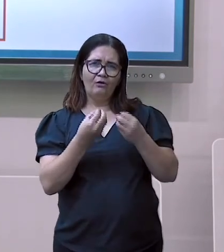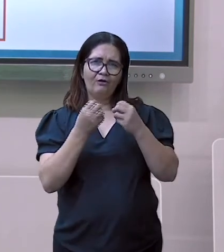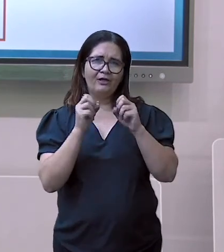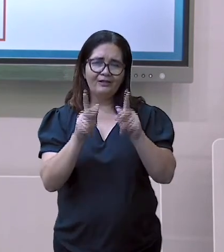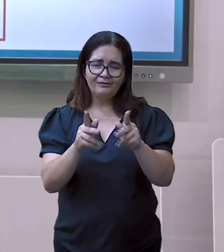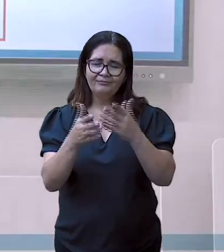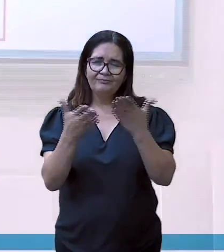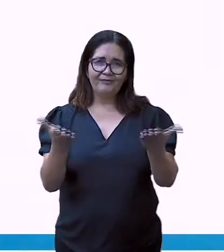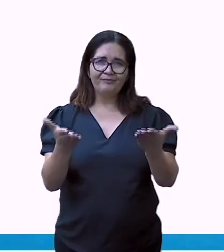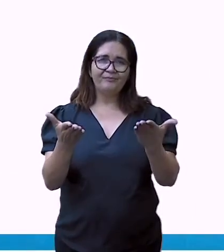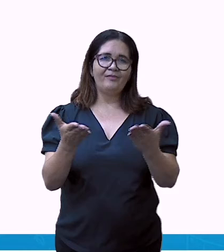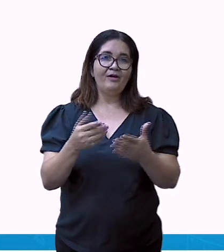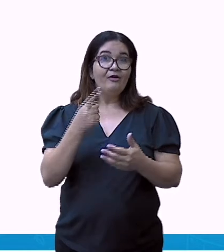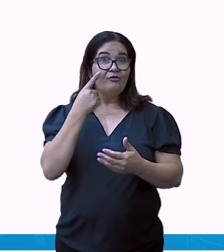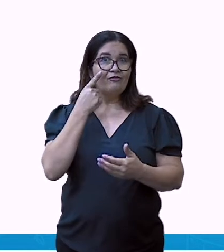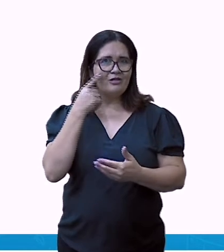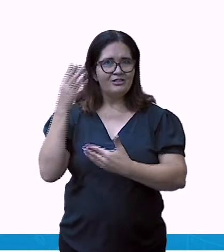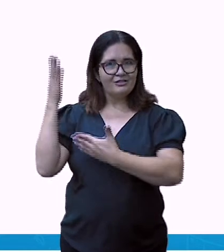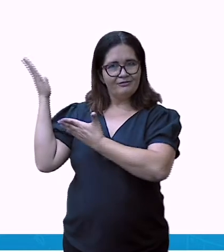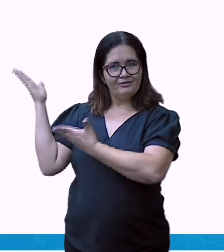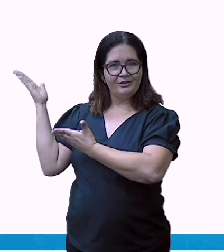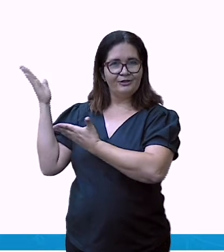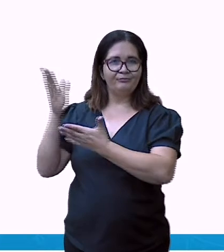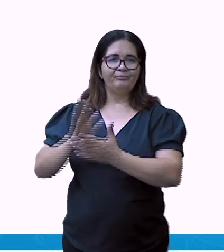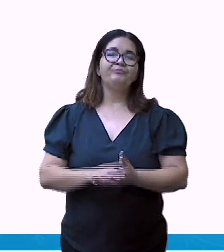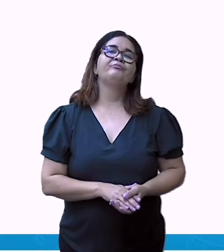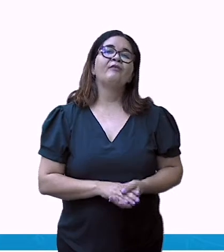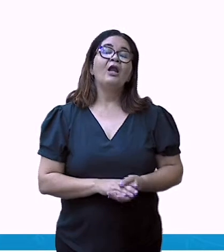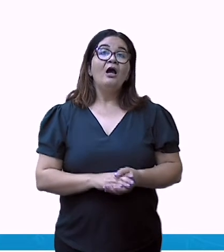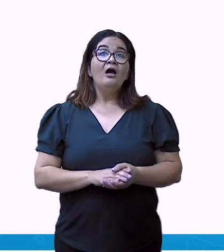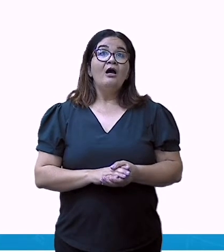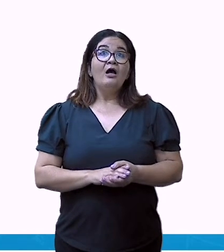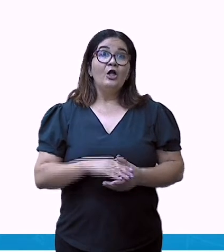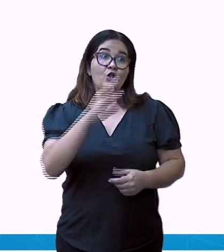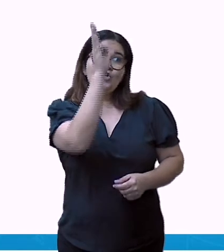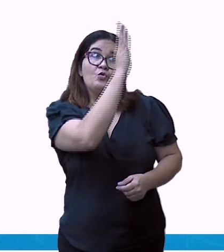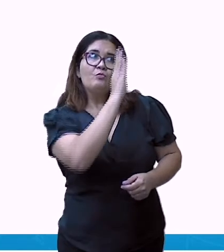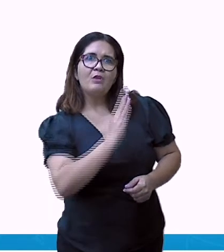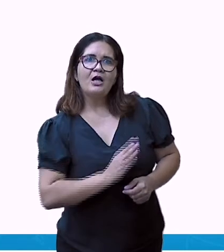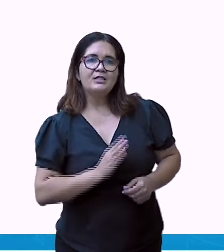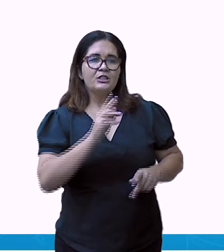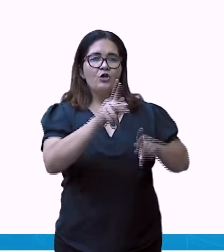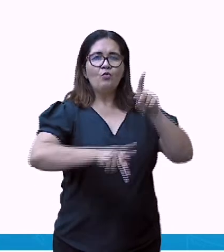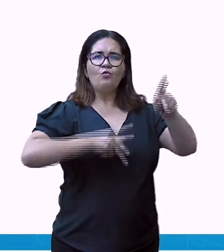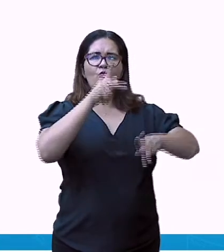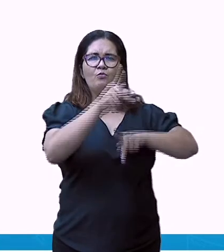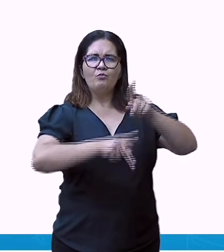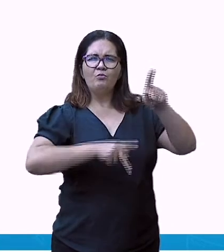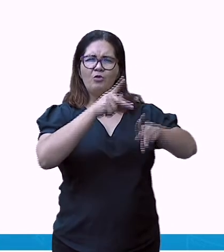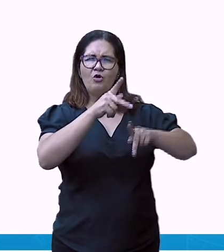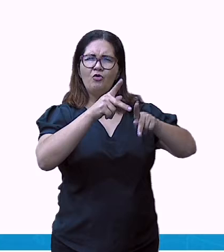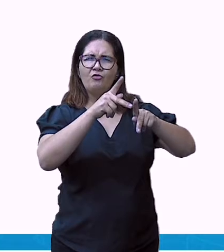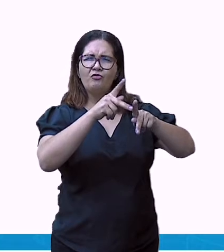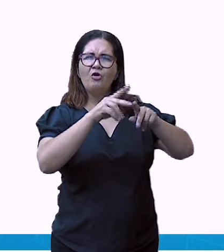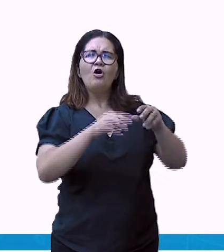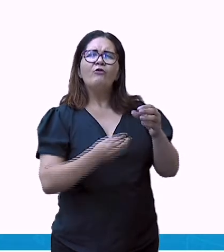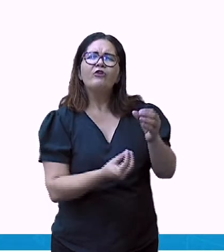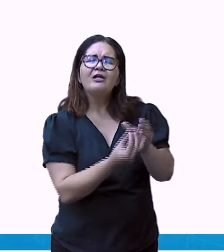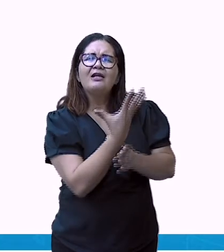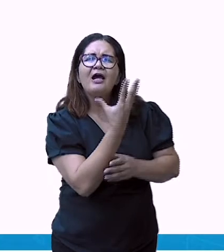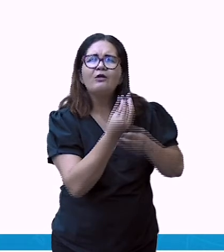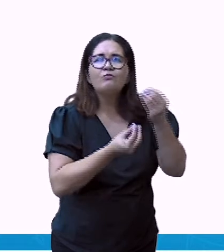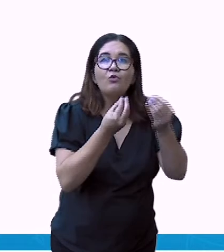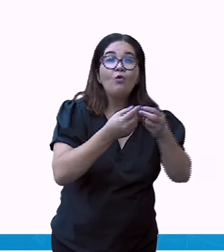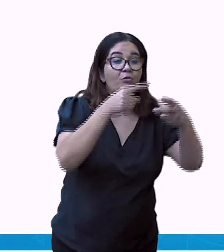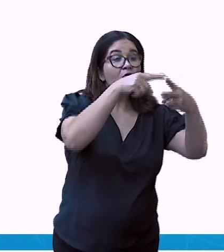Vamos ler juntos então? Vamos dar início? O povo brasileiro é formado principalmente